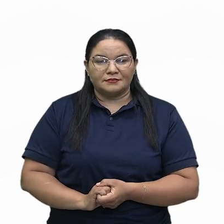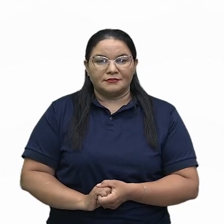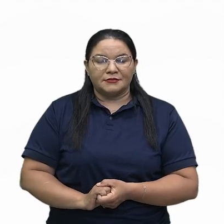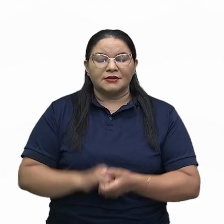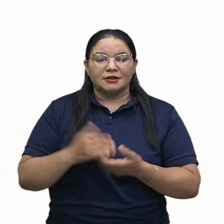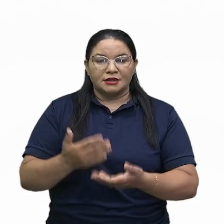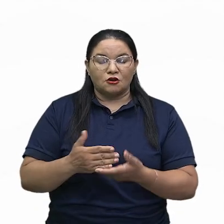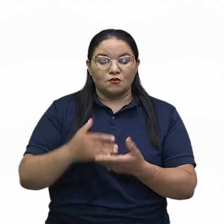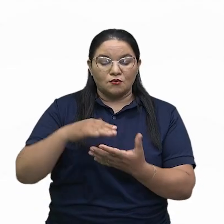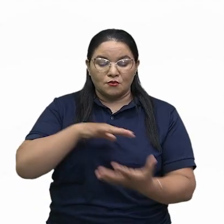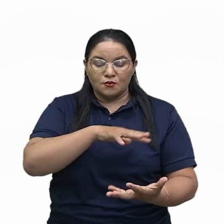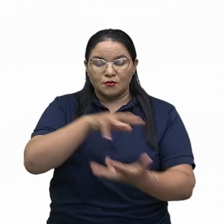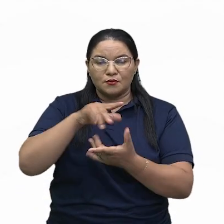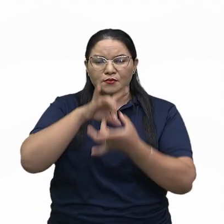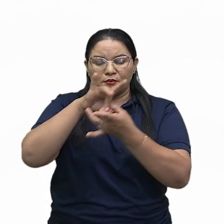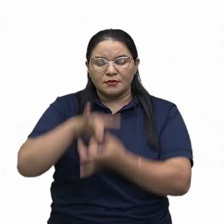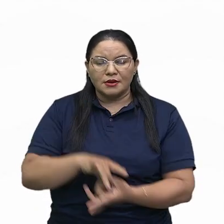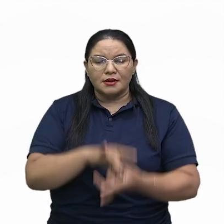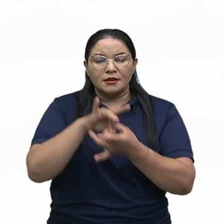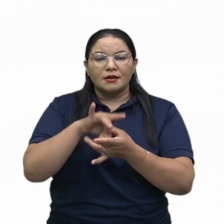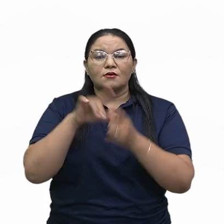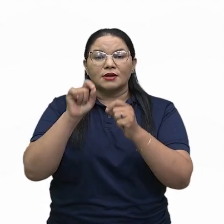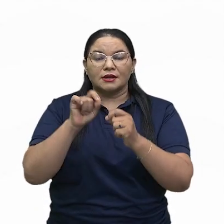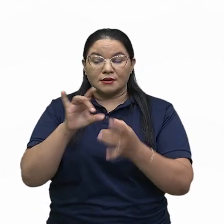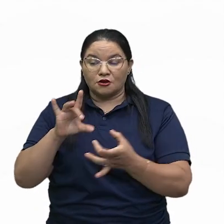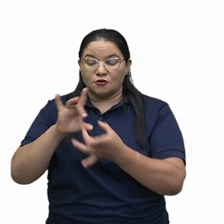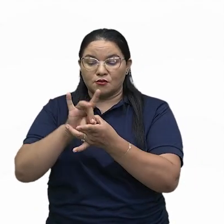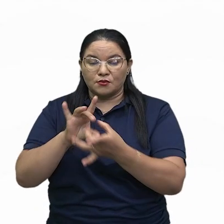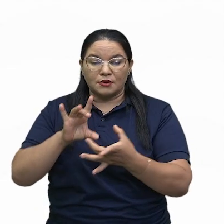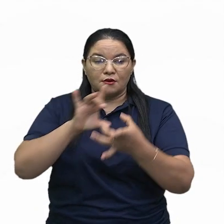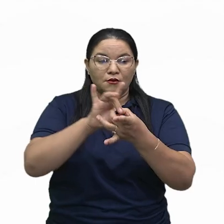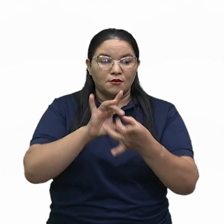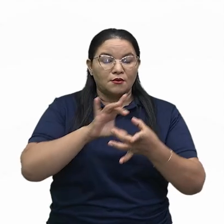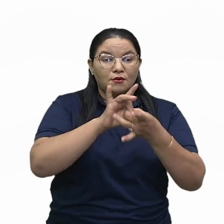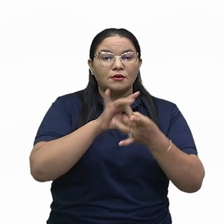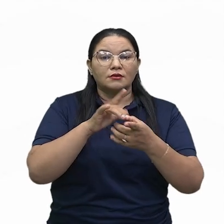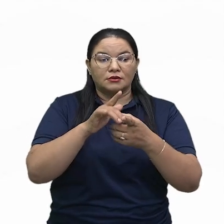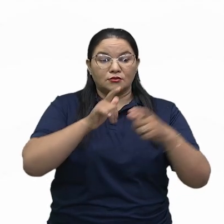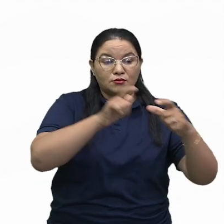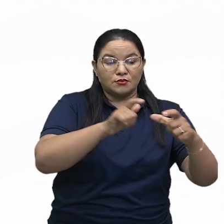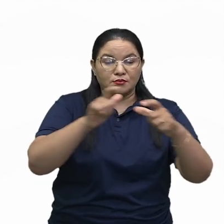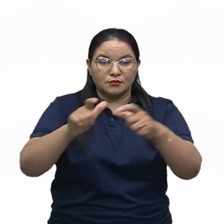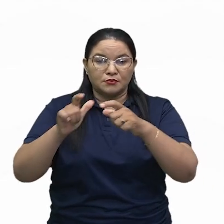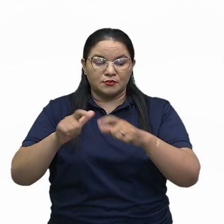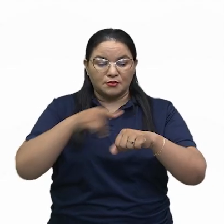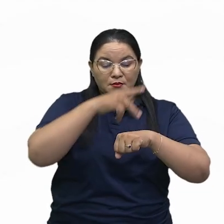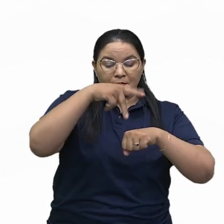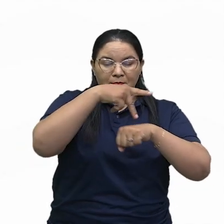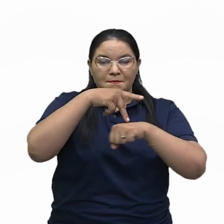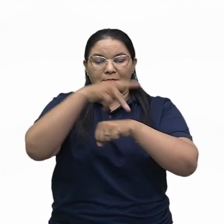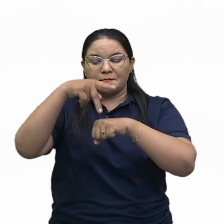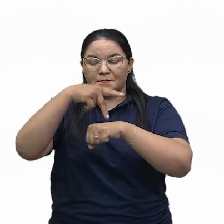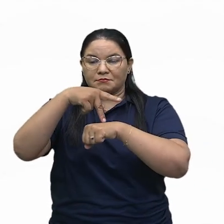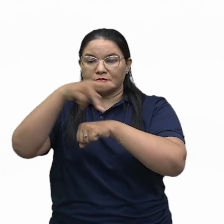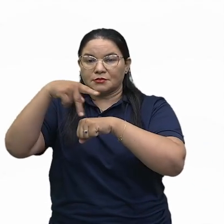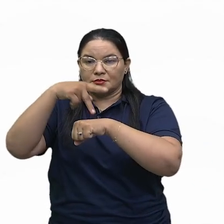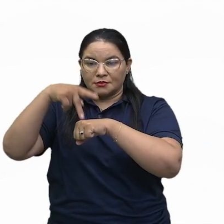Globalização é o processo de ligação, integração entre diferentes países